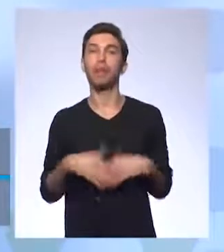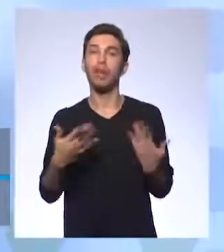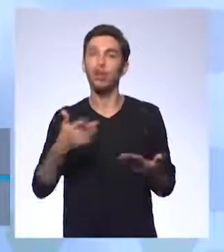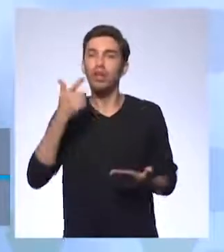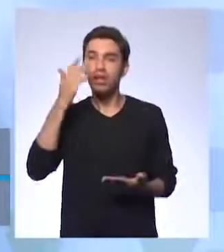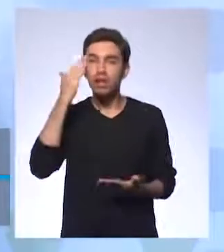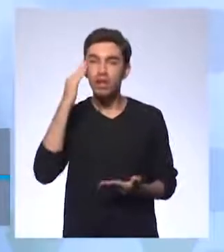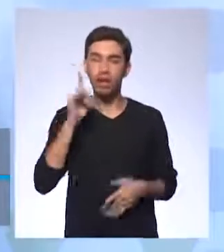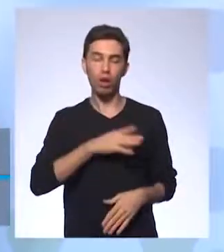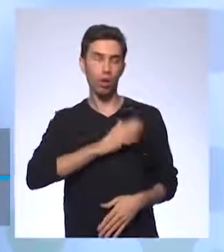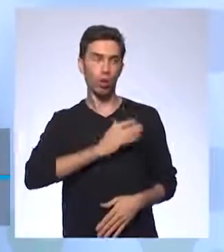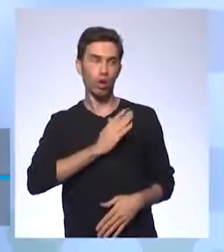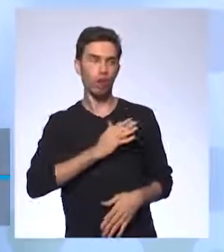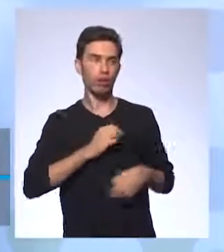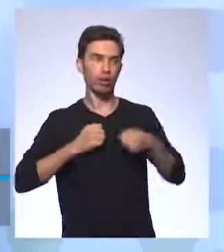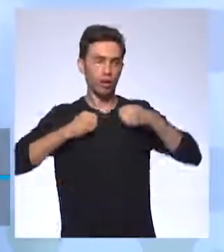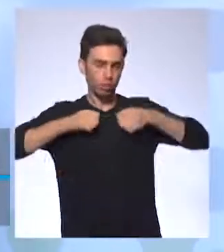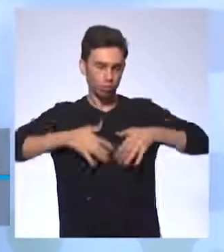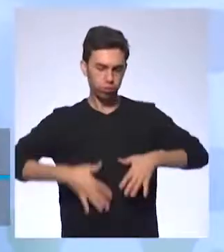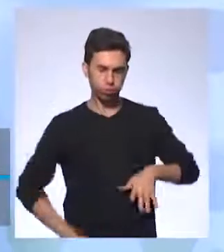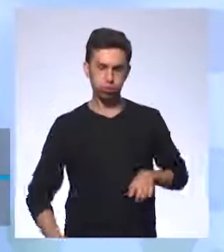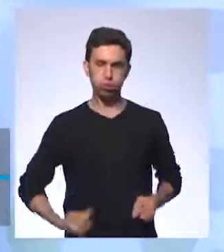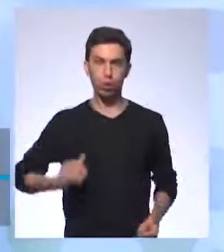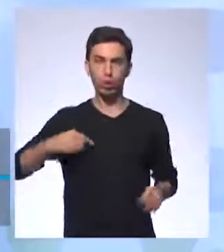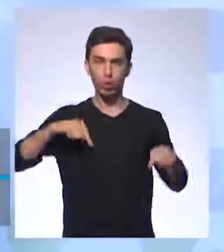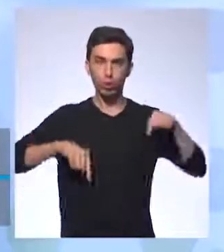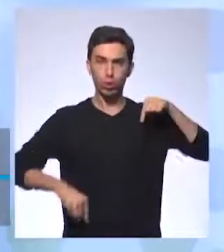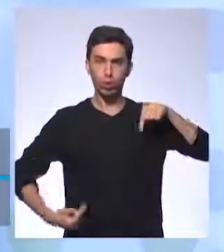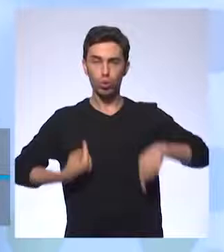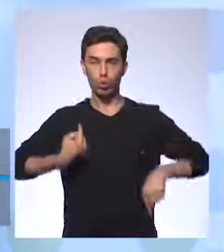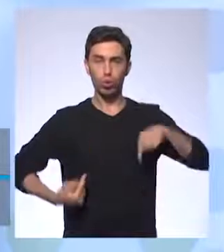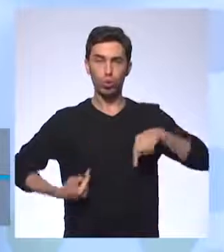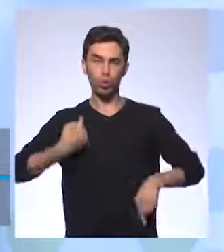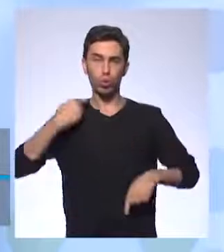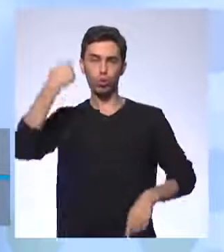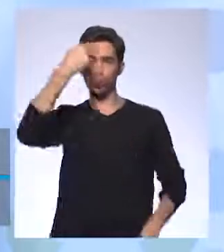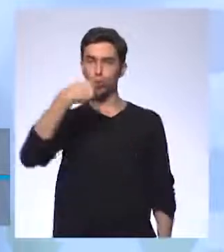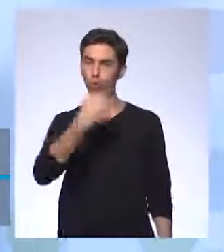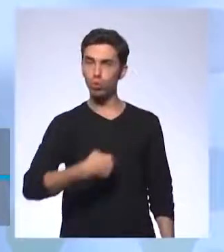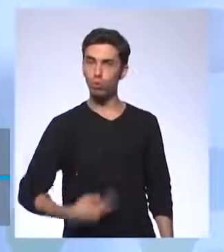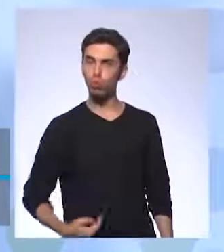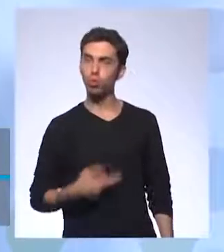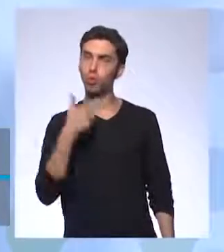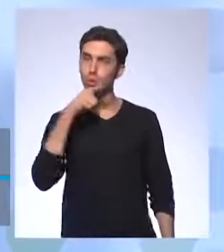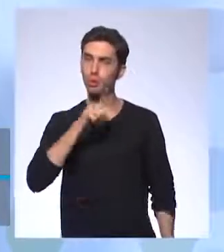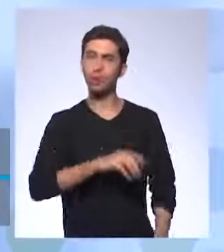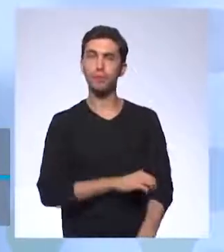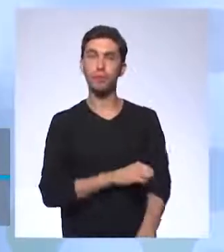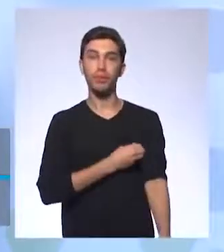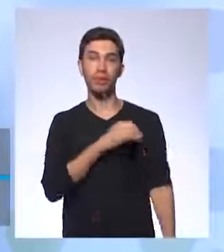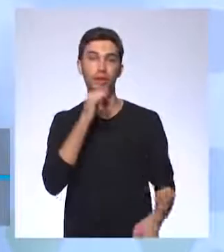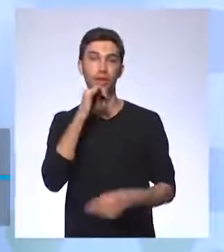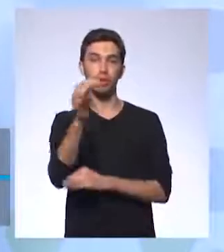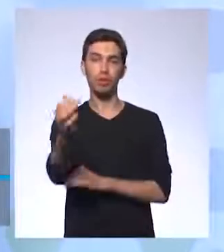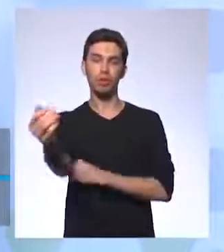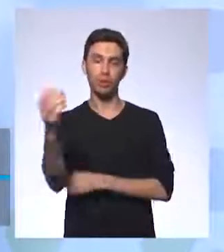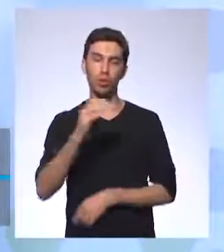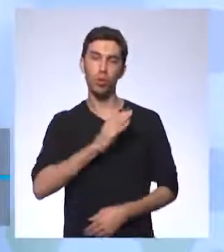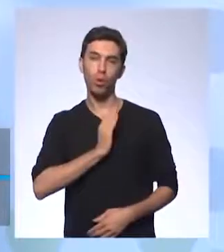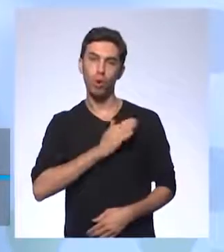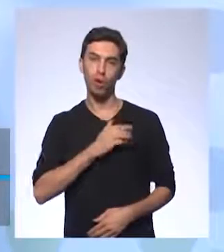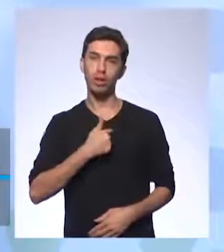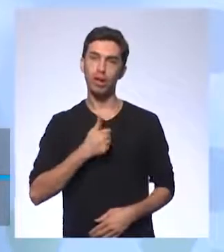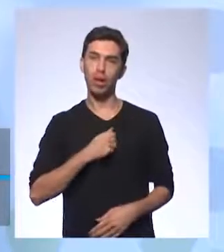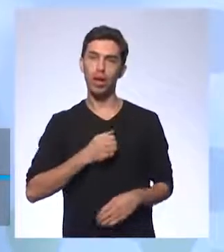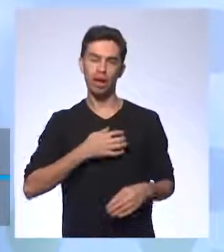lá a bomba, que é o coração, que vai contrair sem o cérebro pedir, né? Ele vai contrair lá involuntariamente. Se você pegar